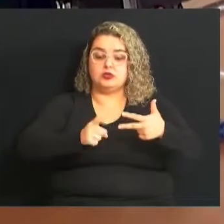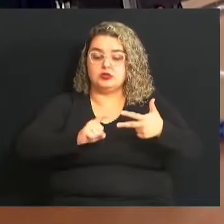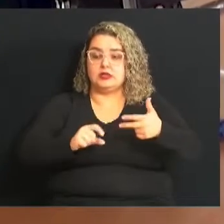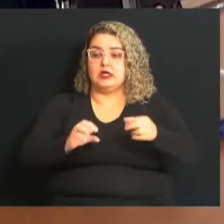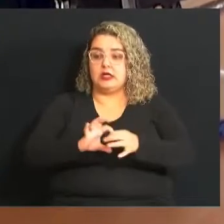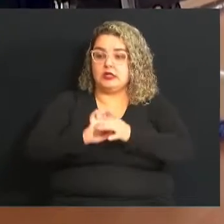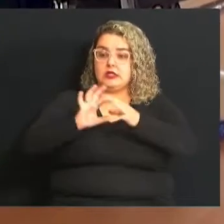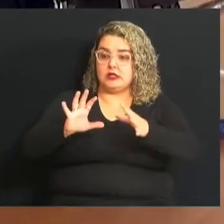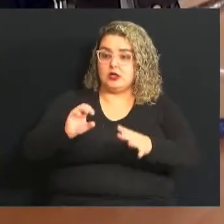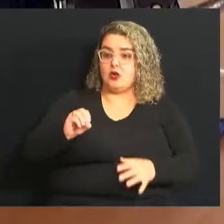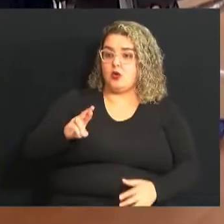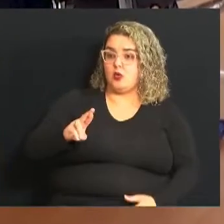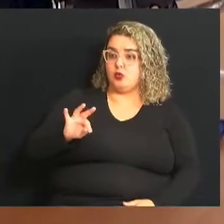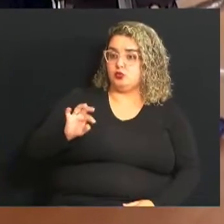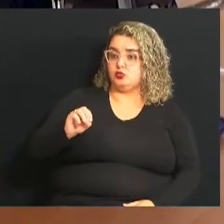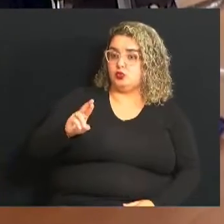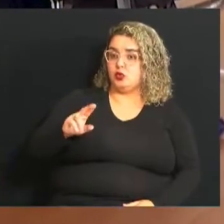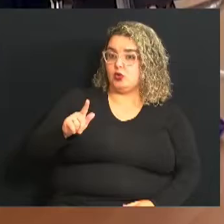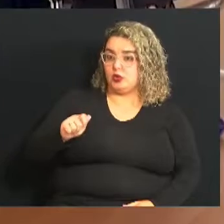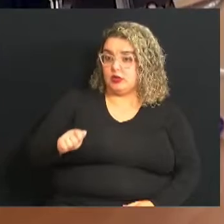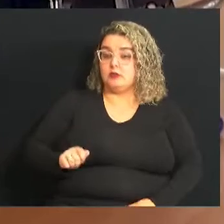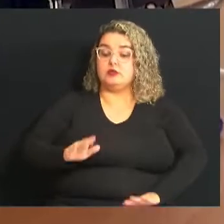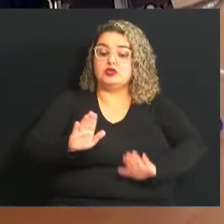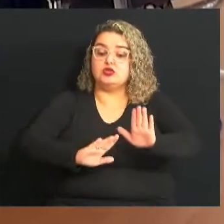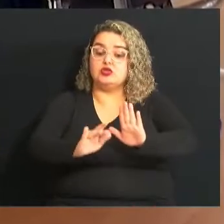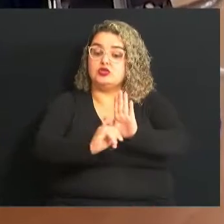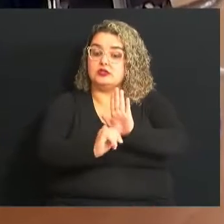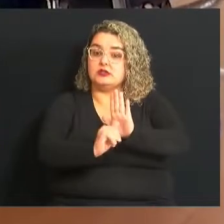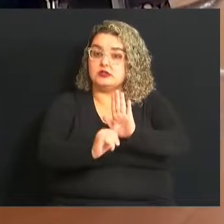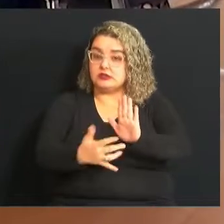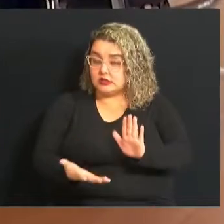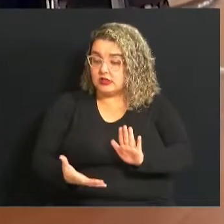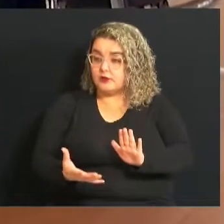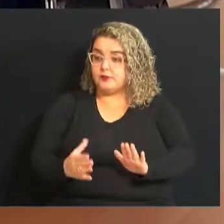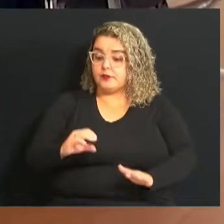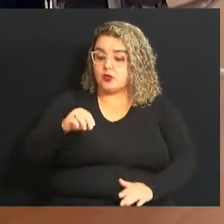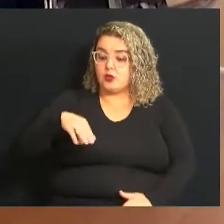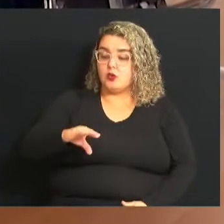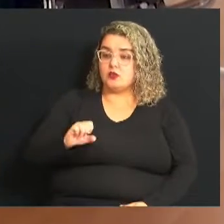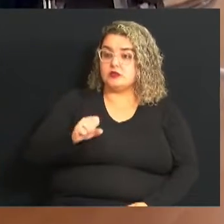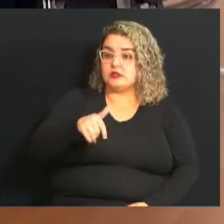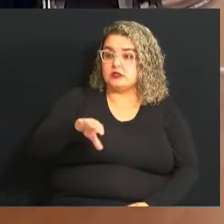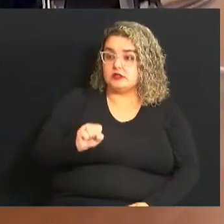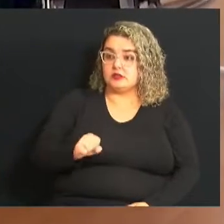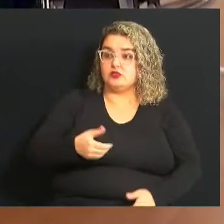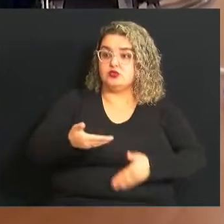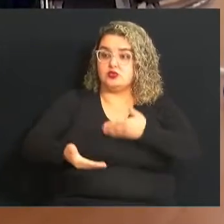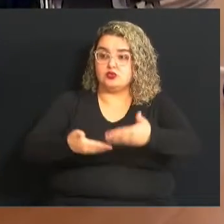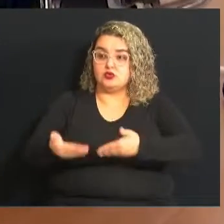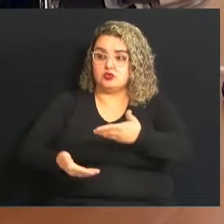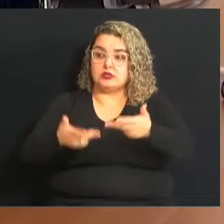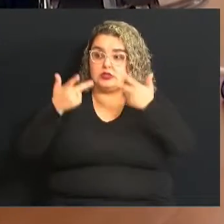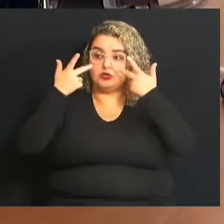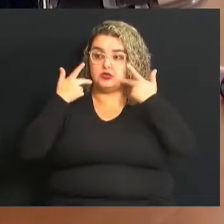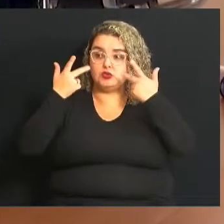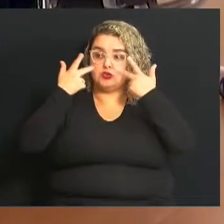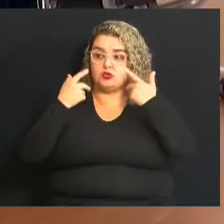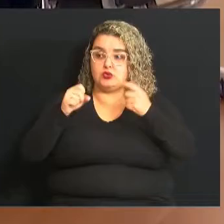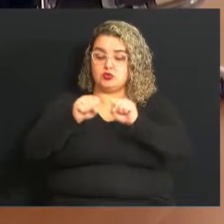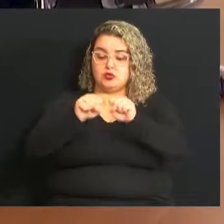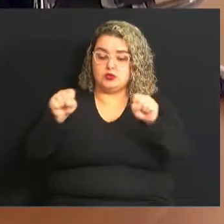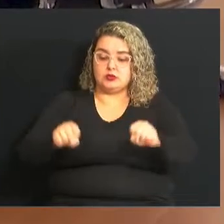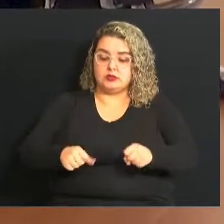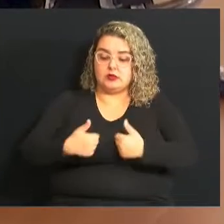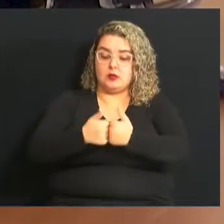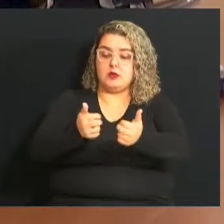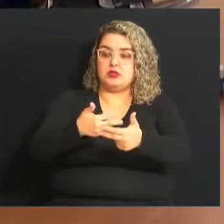a outorga, mediante licitação, a concessão para a operação do serviço convencional do sistema de transporte